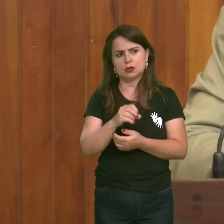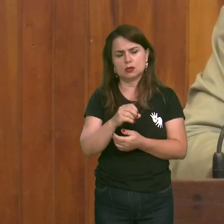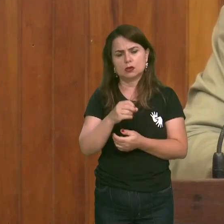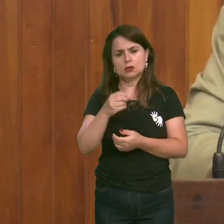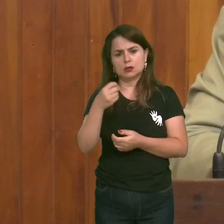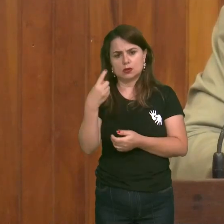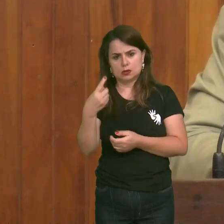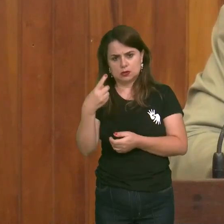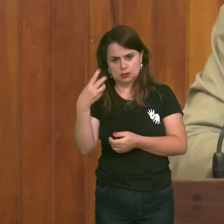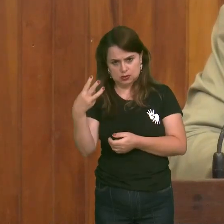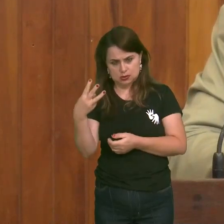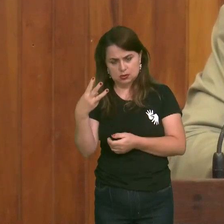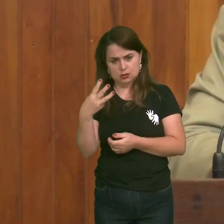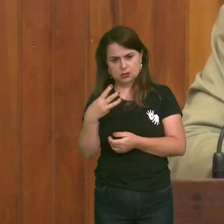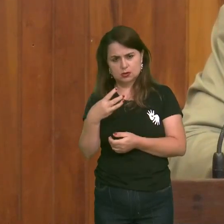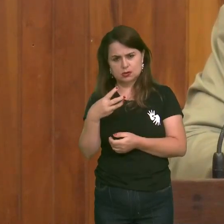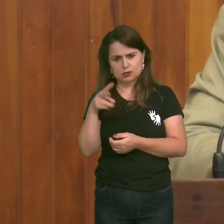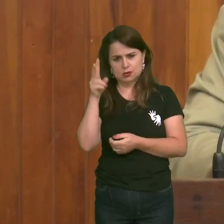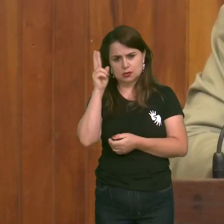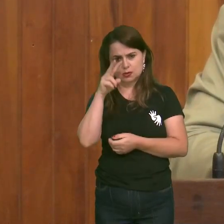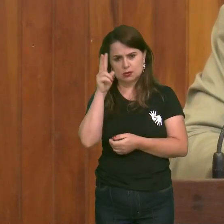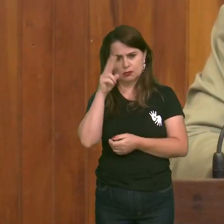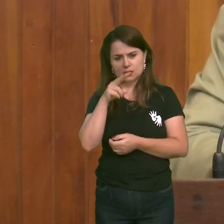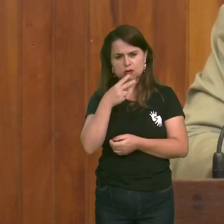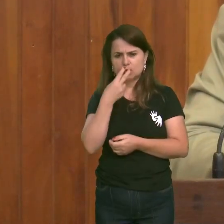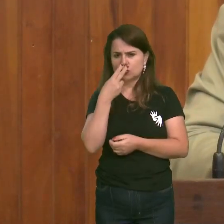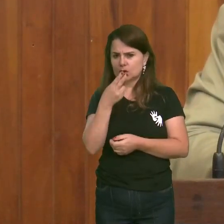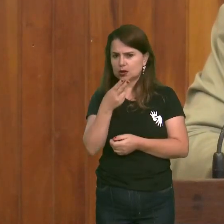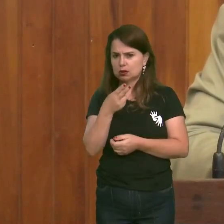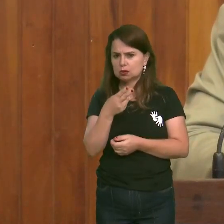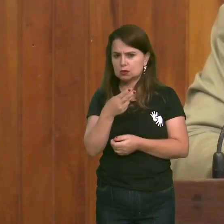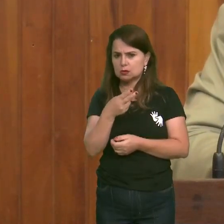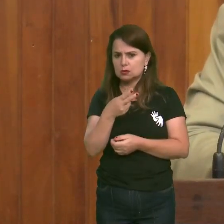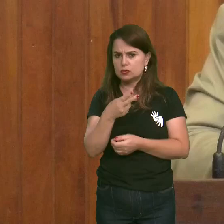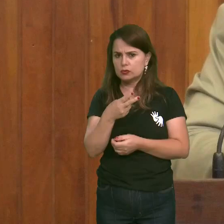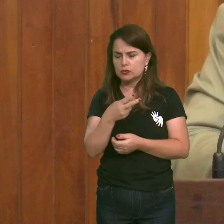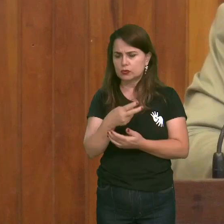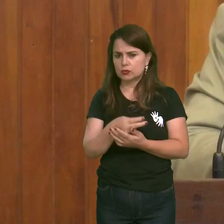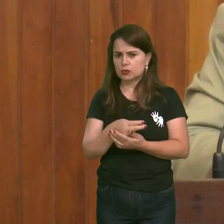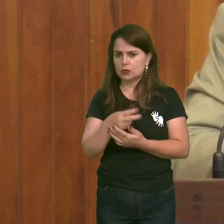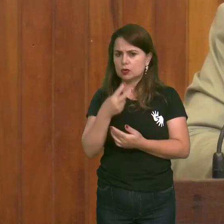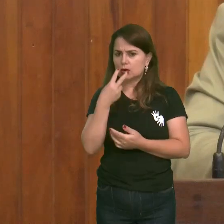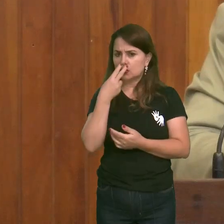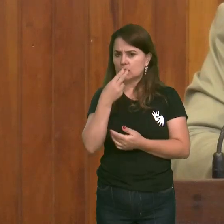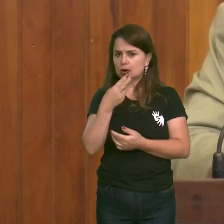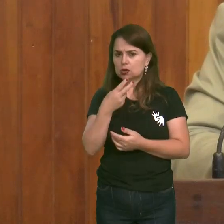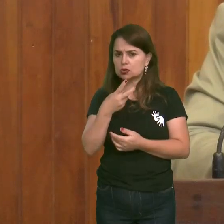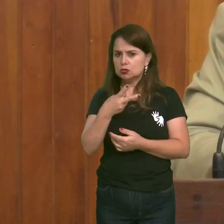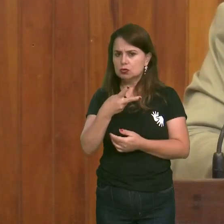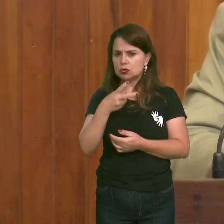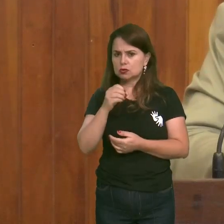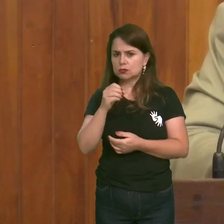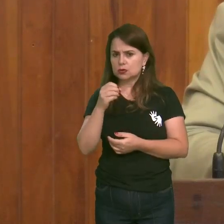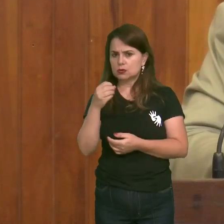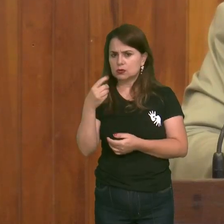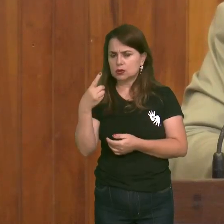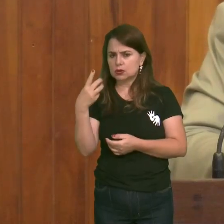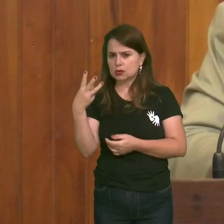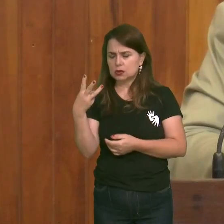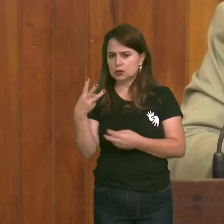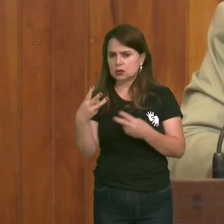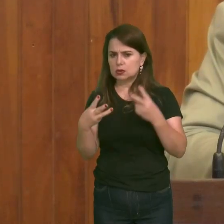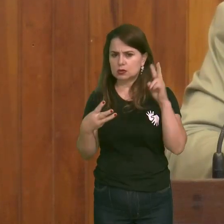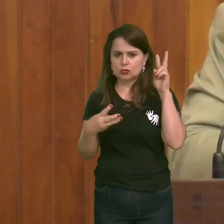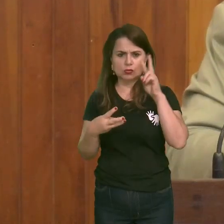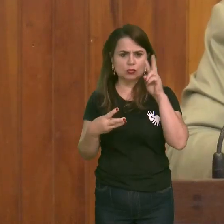2013 se não me falha a memória né acho que foi 2013 que eu não estou